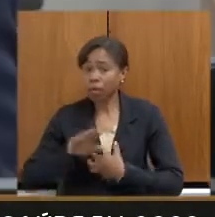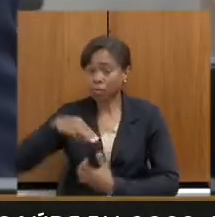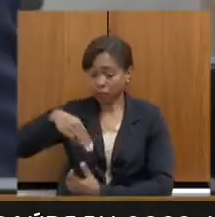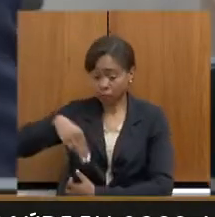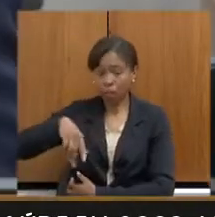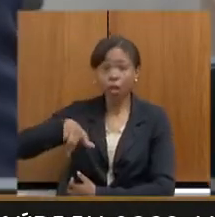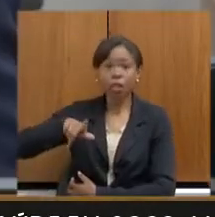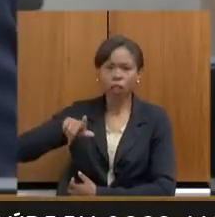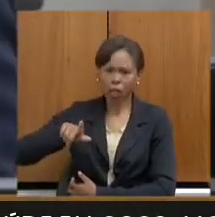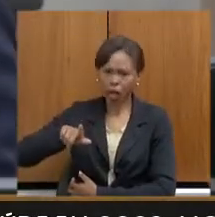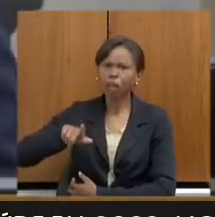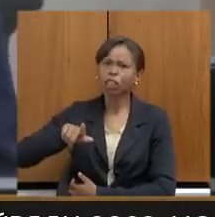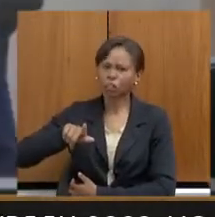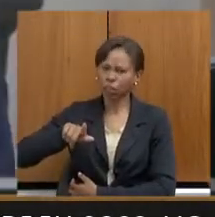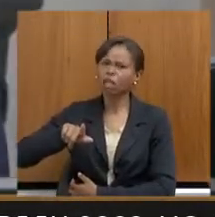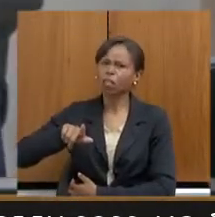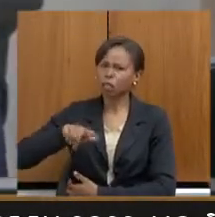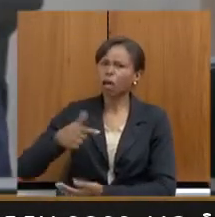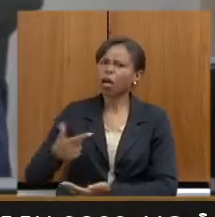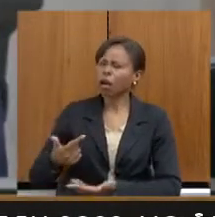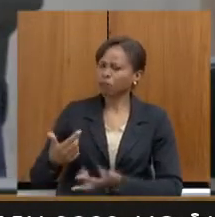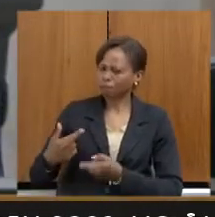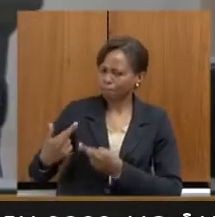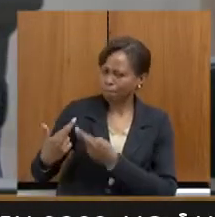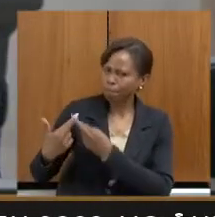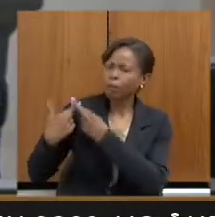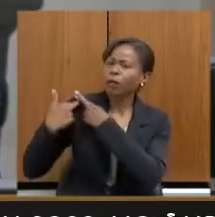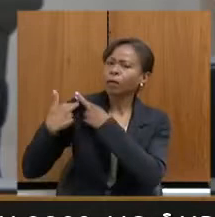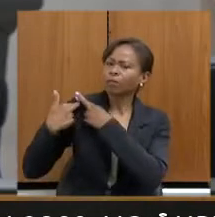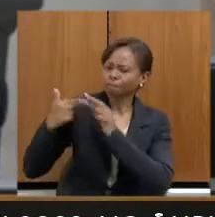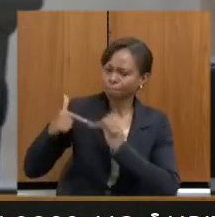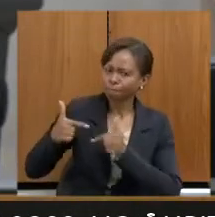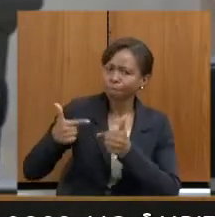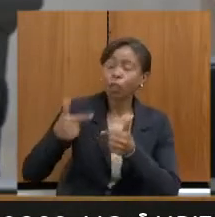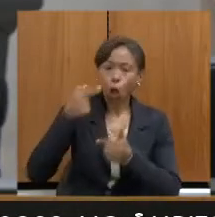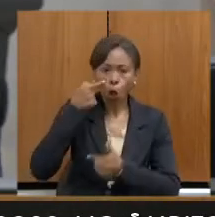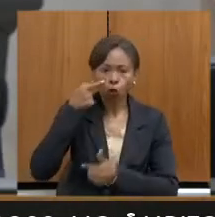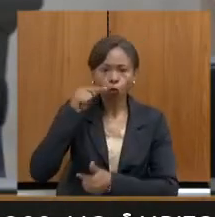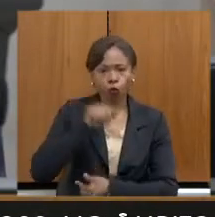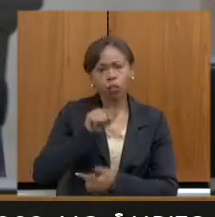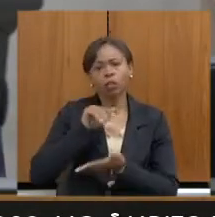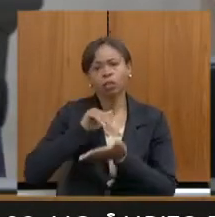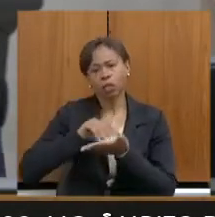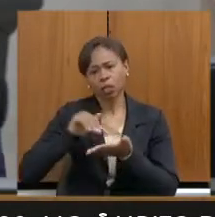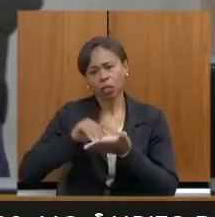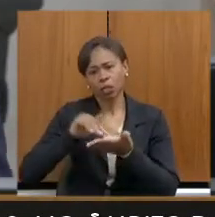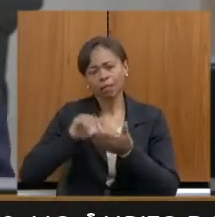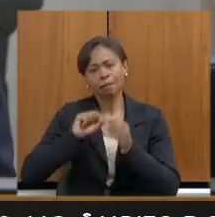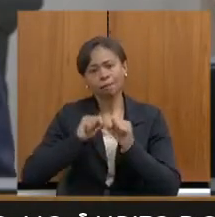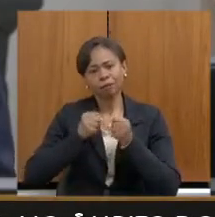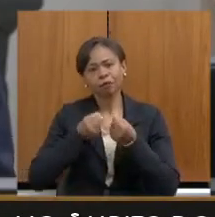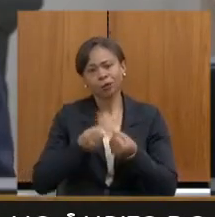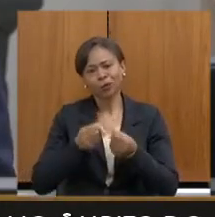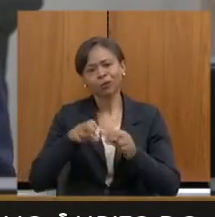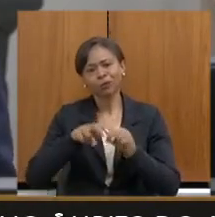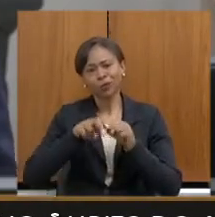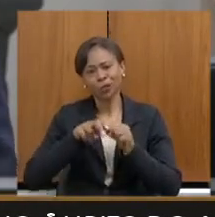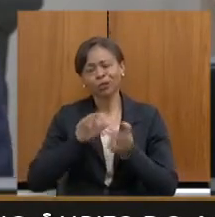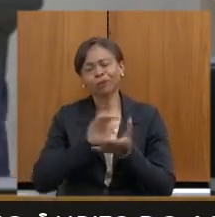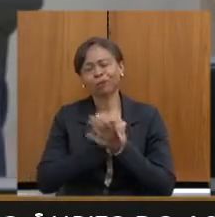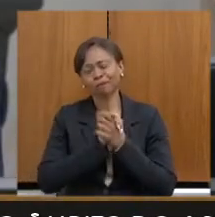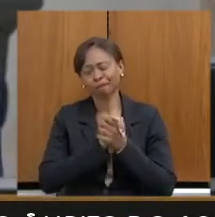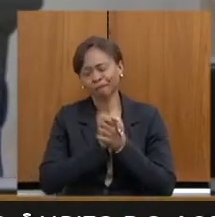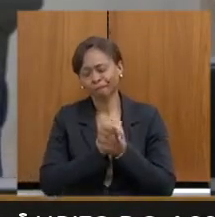eu comprei o seu trabalho ao vivo o esforço que sou fez o trabalho que foi feito e eu só posso parabenizá-lo